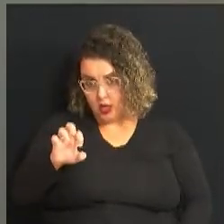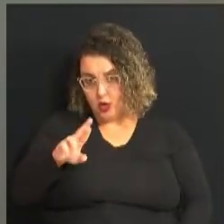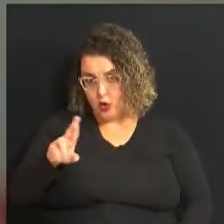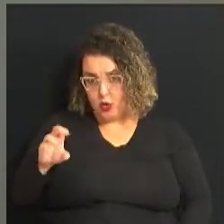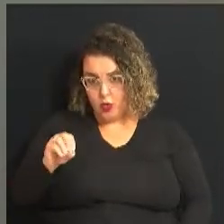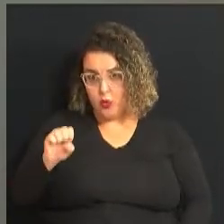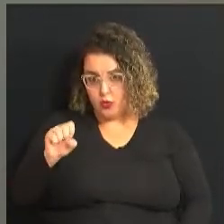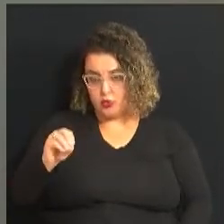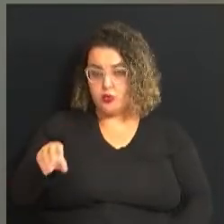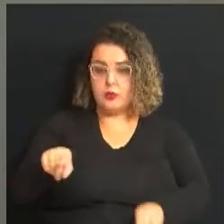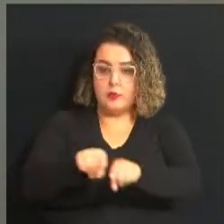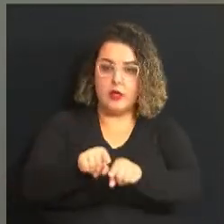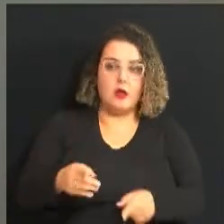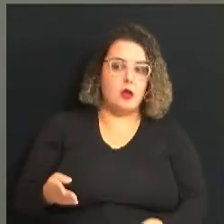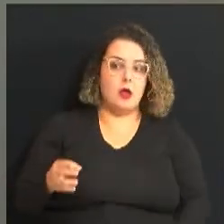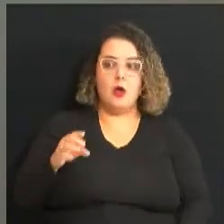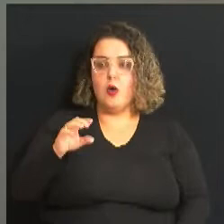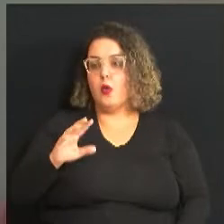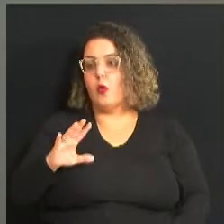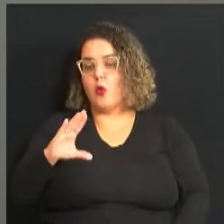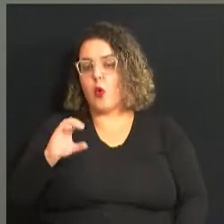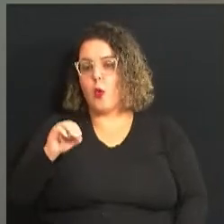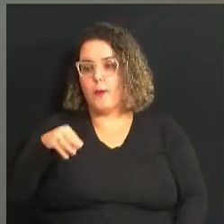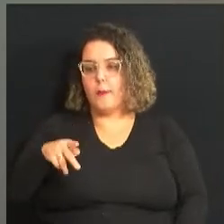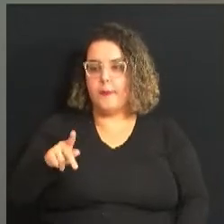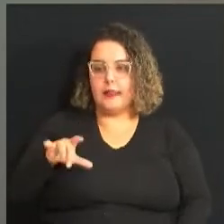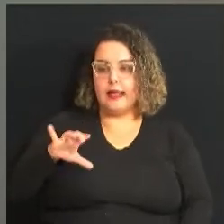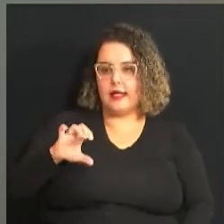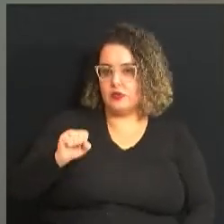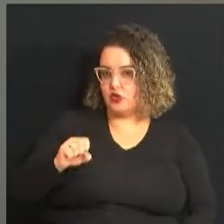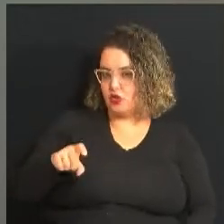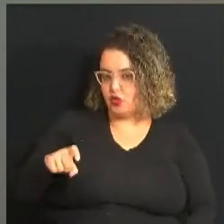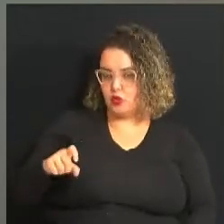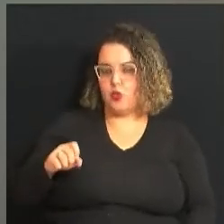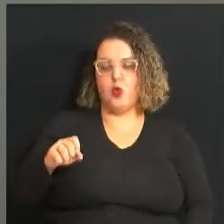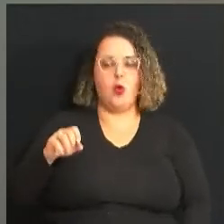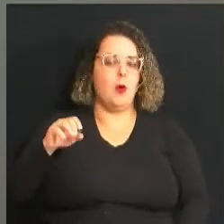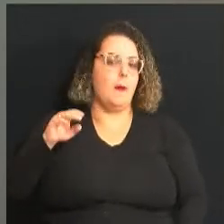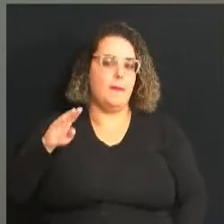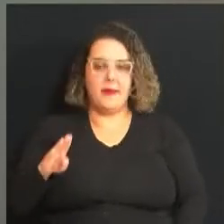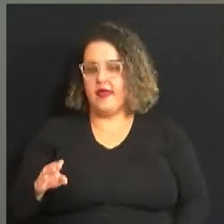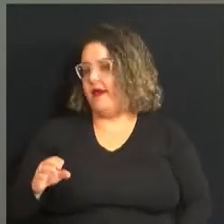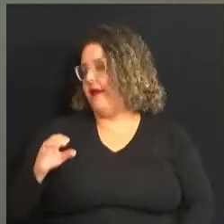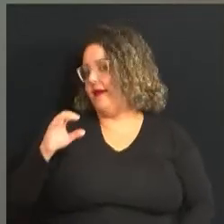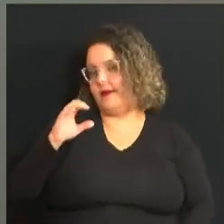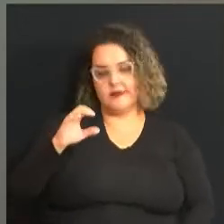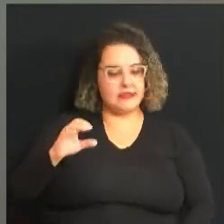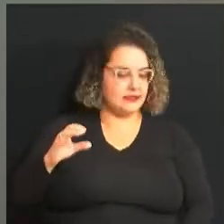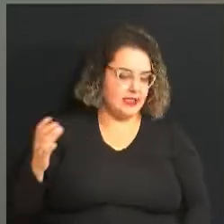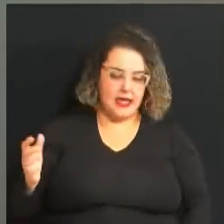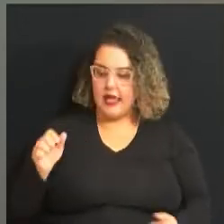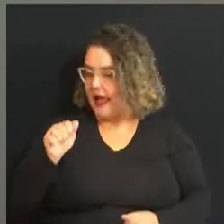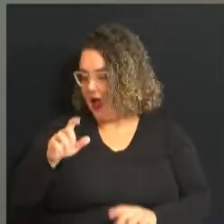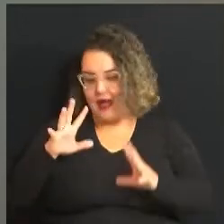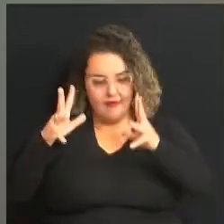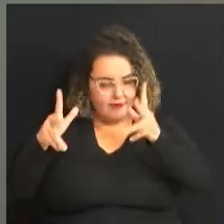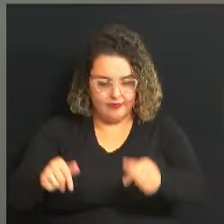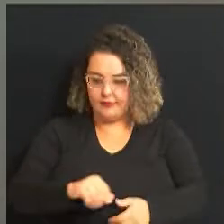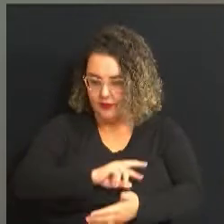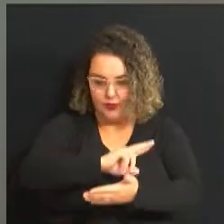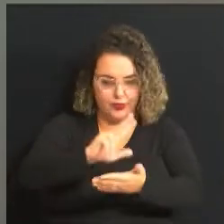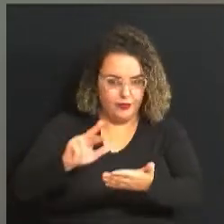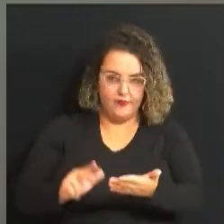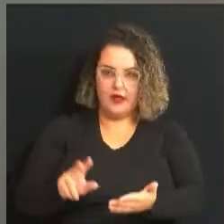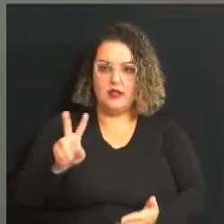de complexo B, de vitamina C, de vitamina E, vitamina A, enfim, existem várias vitaminas que a mulher pode começar a